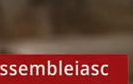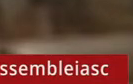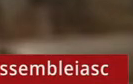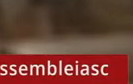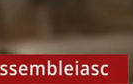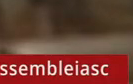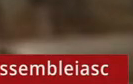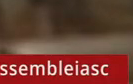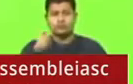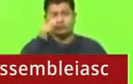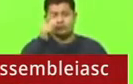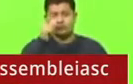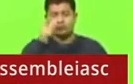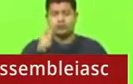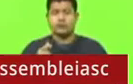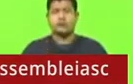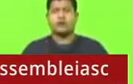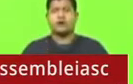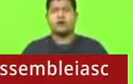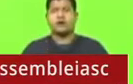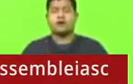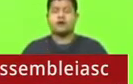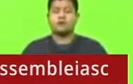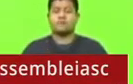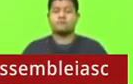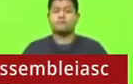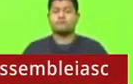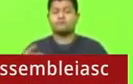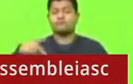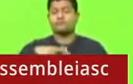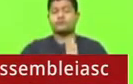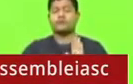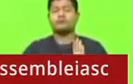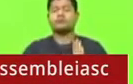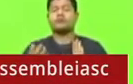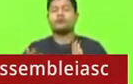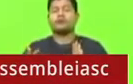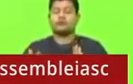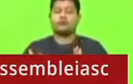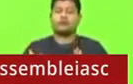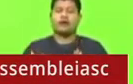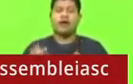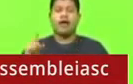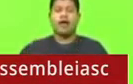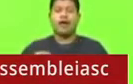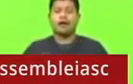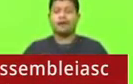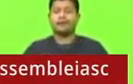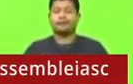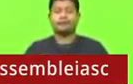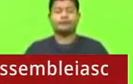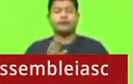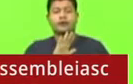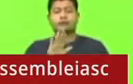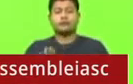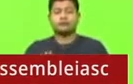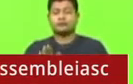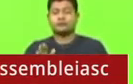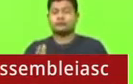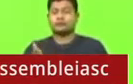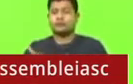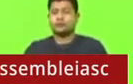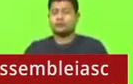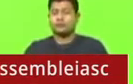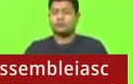plenário ontem. A intenção desse projeto é permitir que quem mais